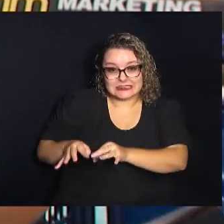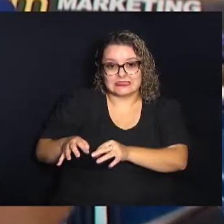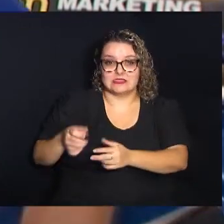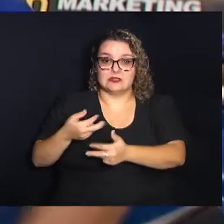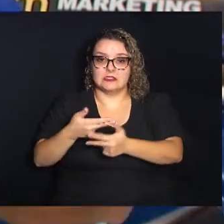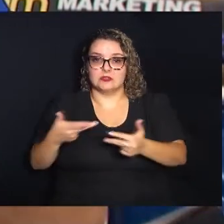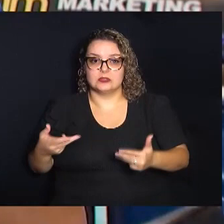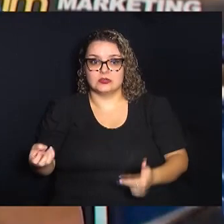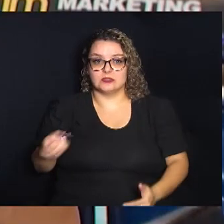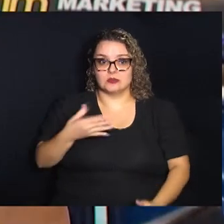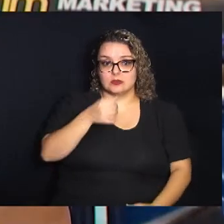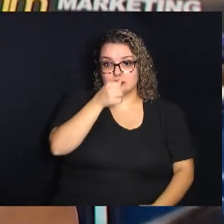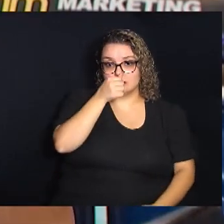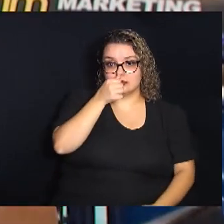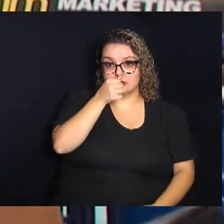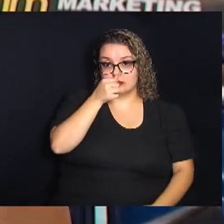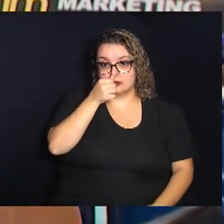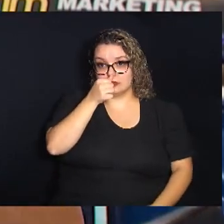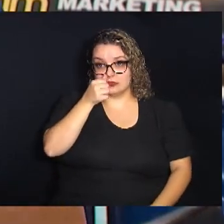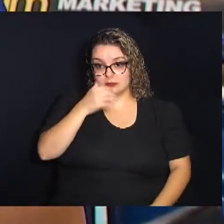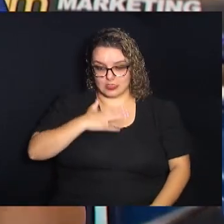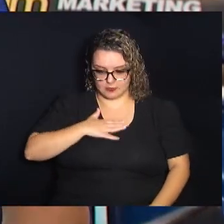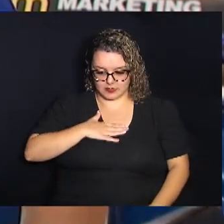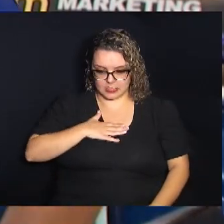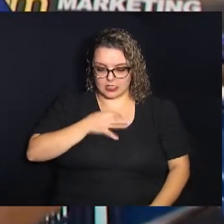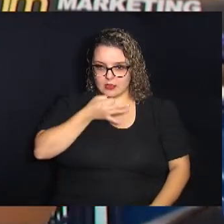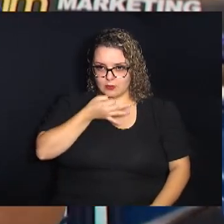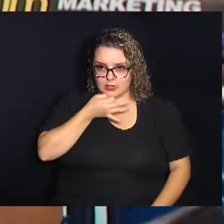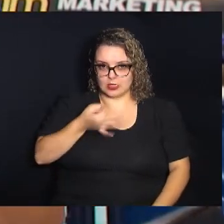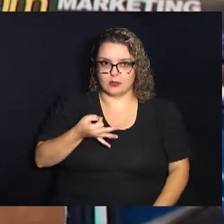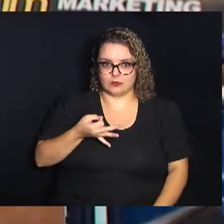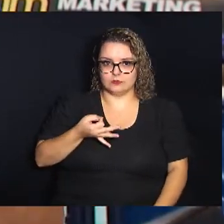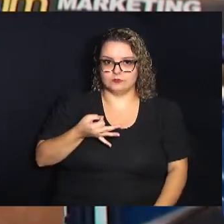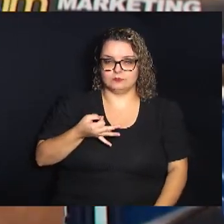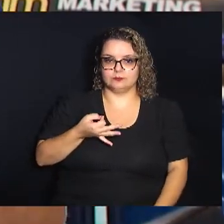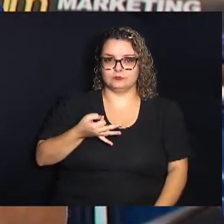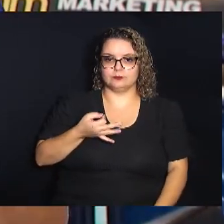novas, mas uma apreciação pessoal, minha opinião.